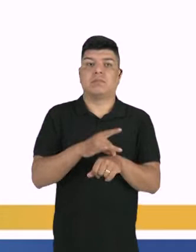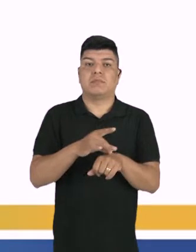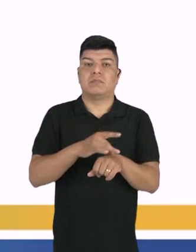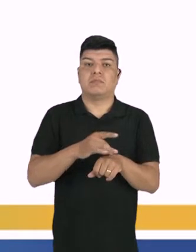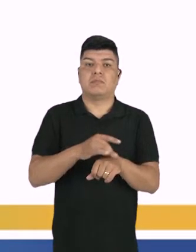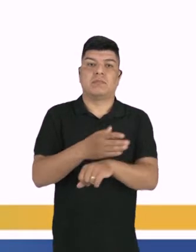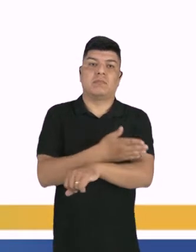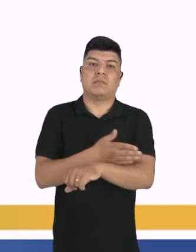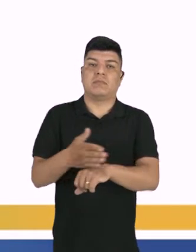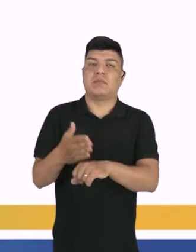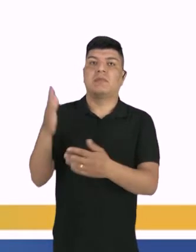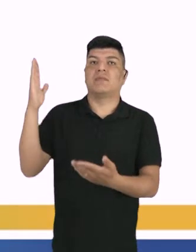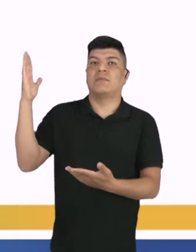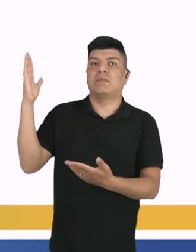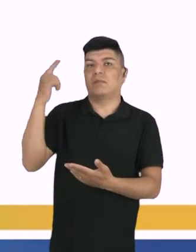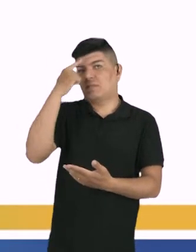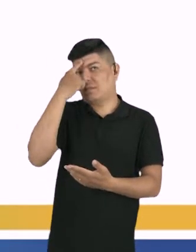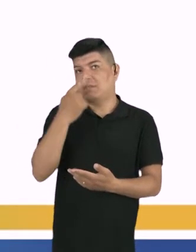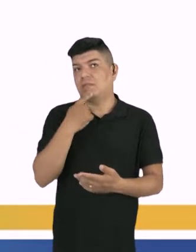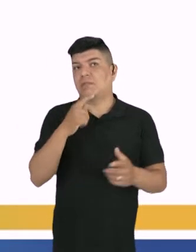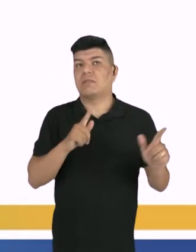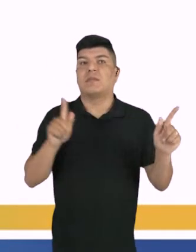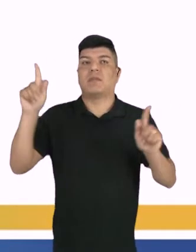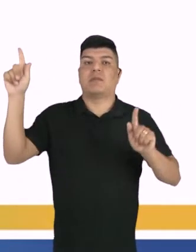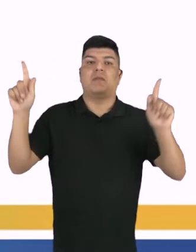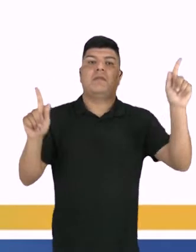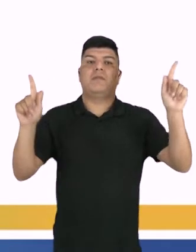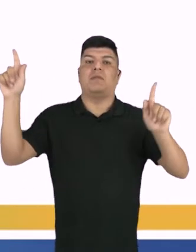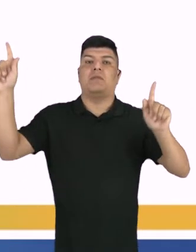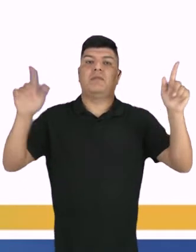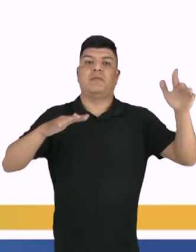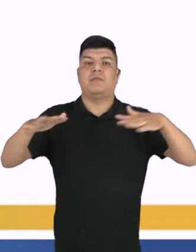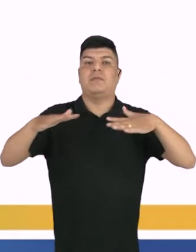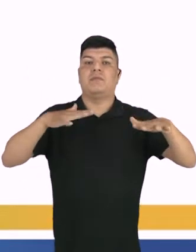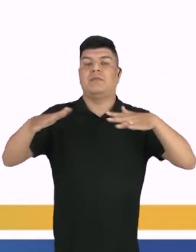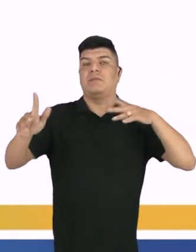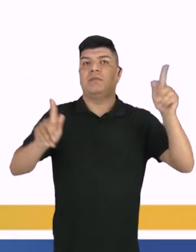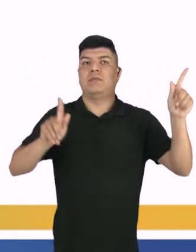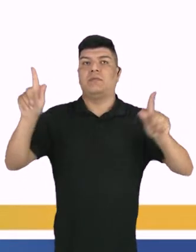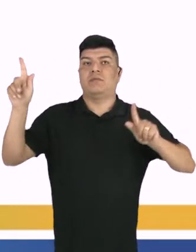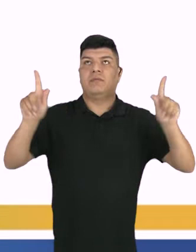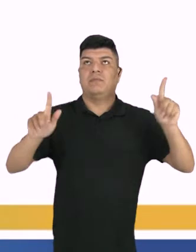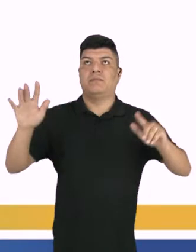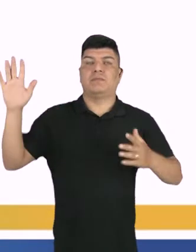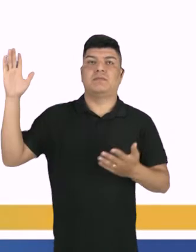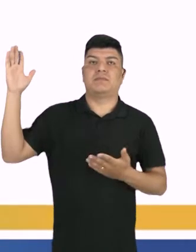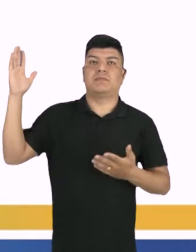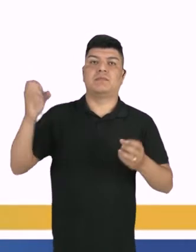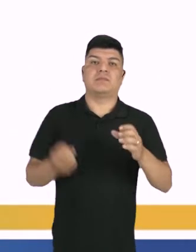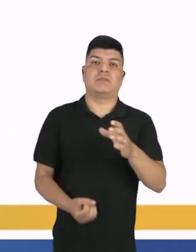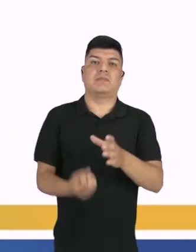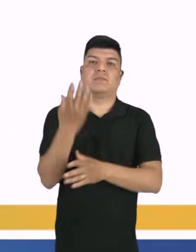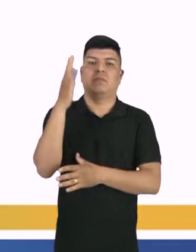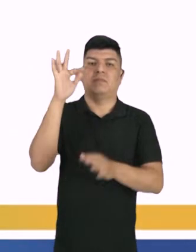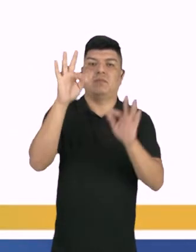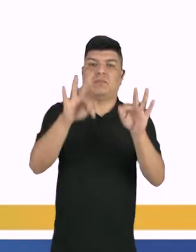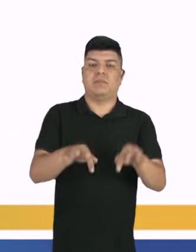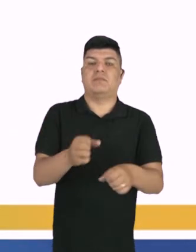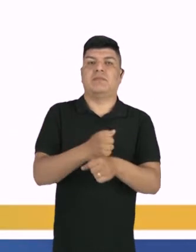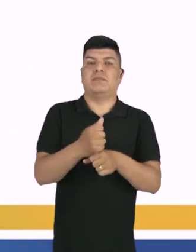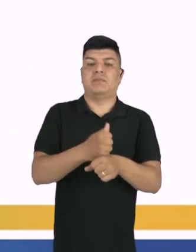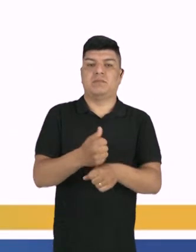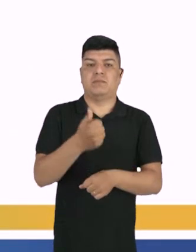mostra justamente um movimento grevista. Esse perfil, ele surge pelo final da década